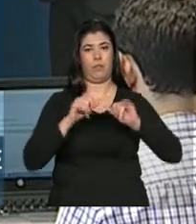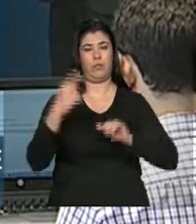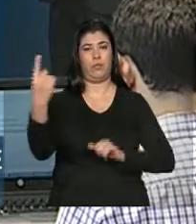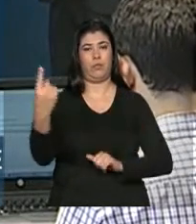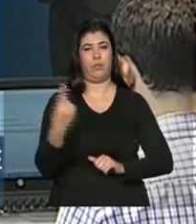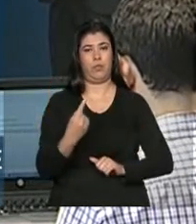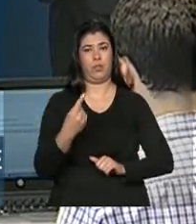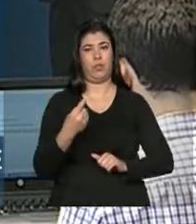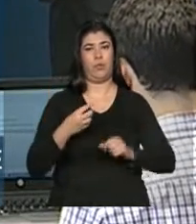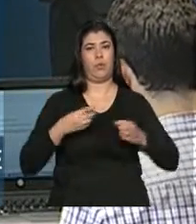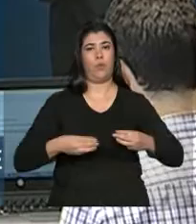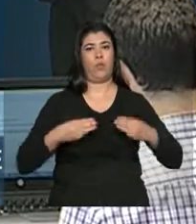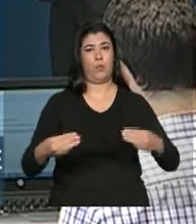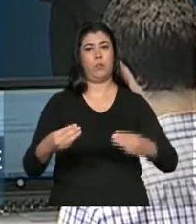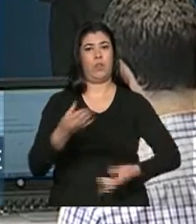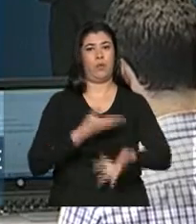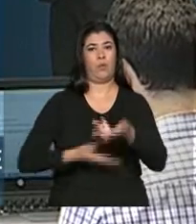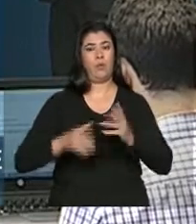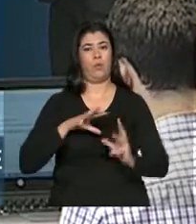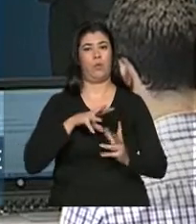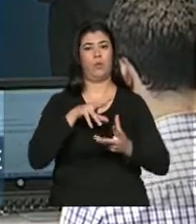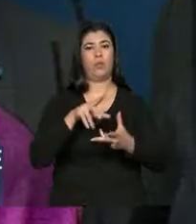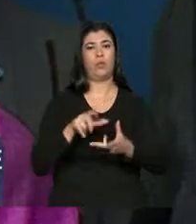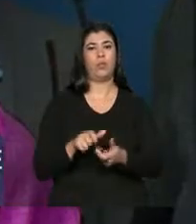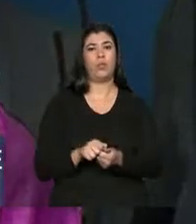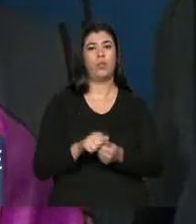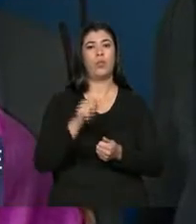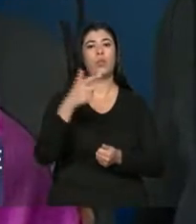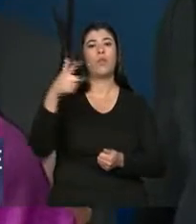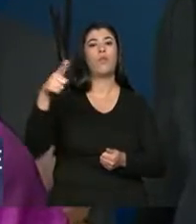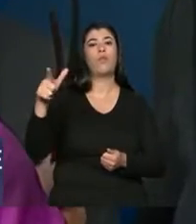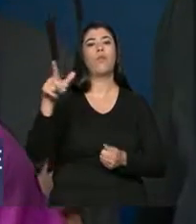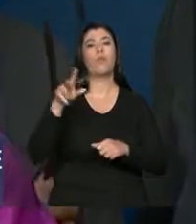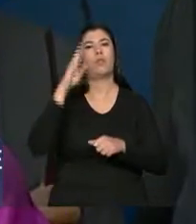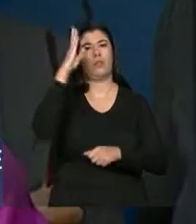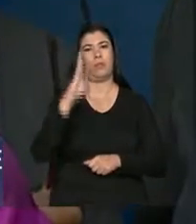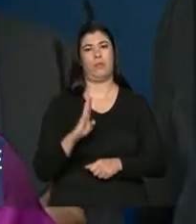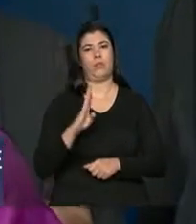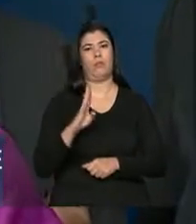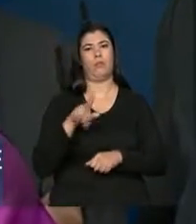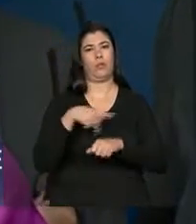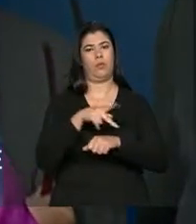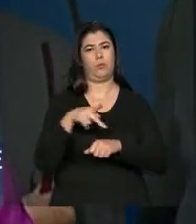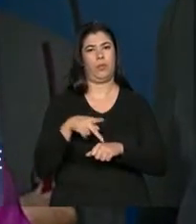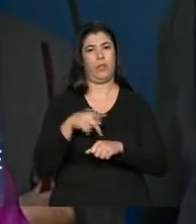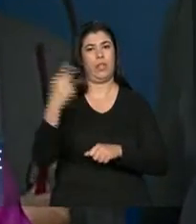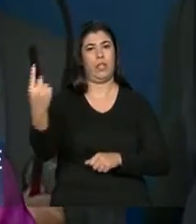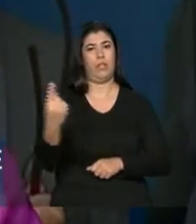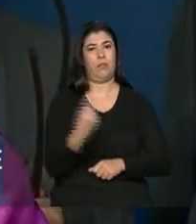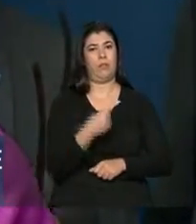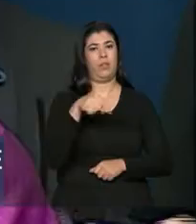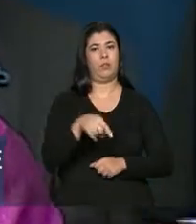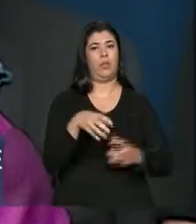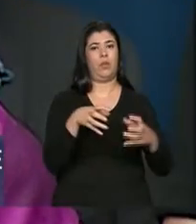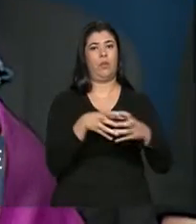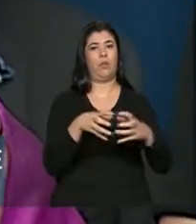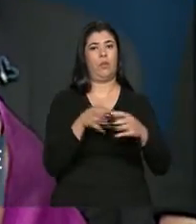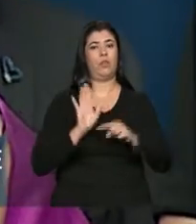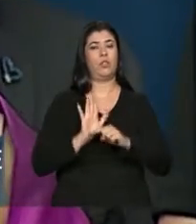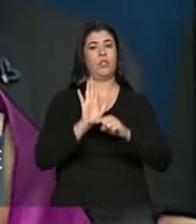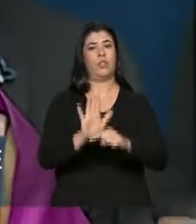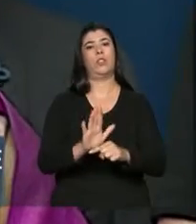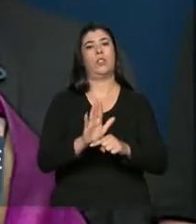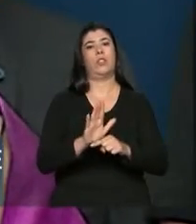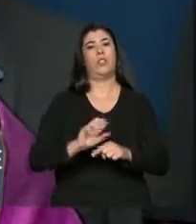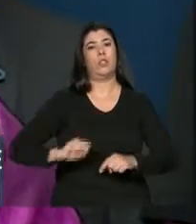vêm do Ministério das Relações Exteriores chegam para assistência consular fora do Brasil. E aí são remetidas para a divisão de assistência